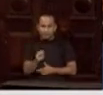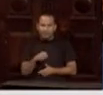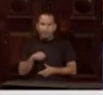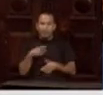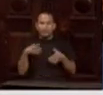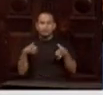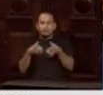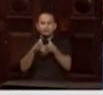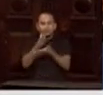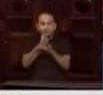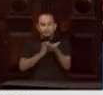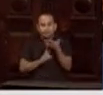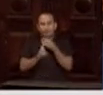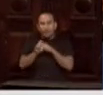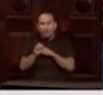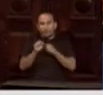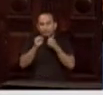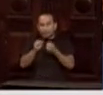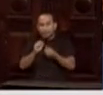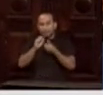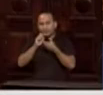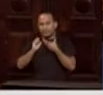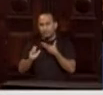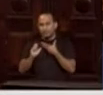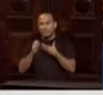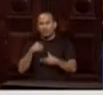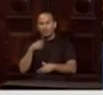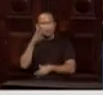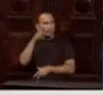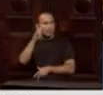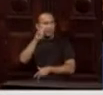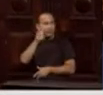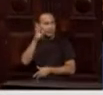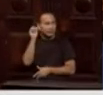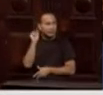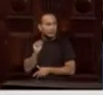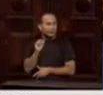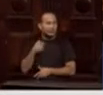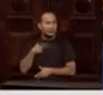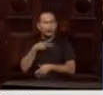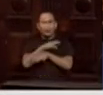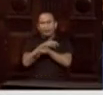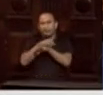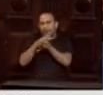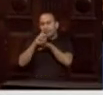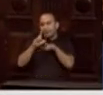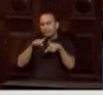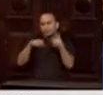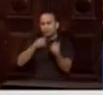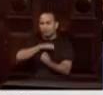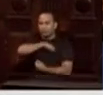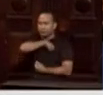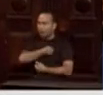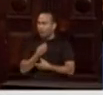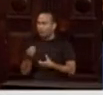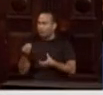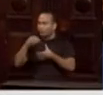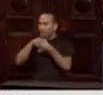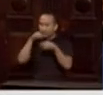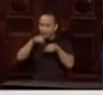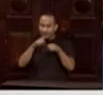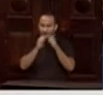parcela da responsabilidade do Poder Executivo. Porque eu me recordo que as diversas isenções fiscais, quando foram votadas nessa